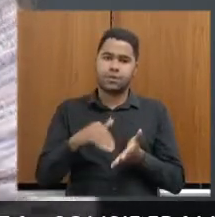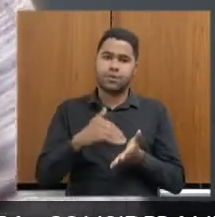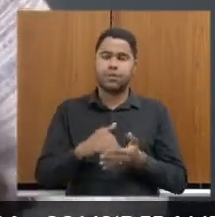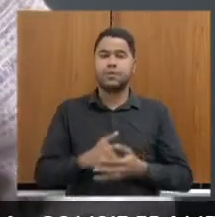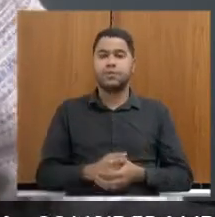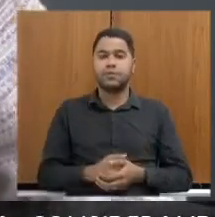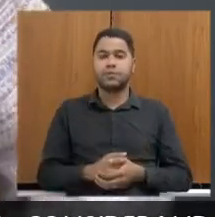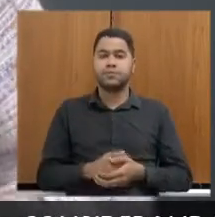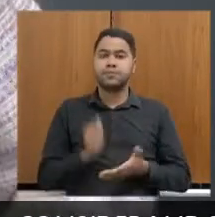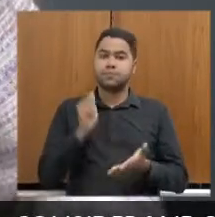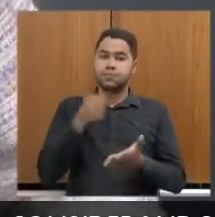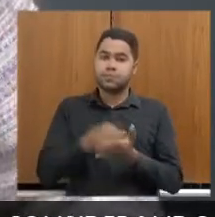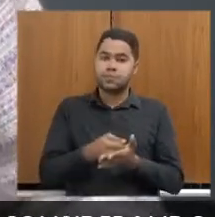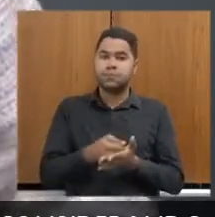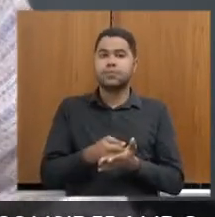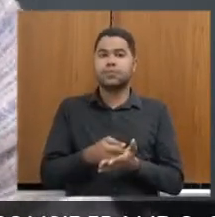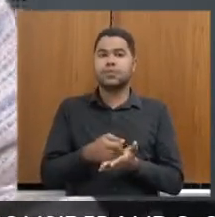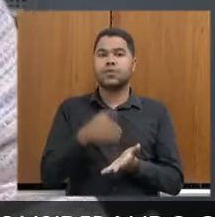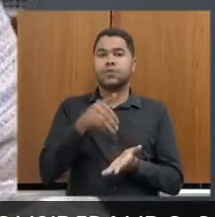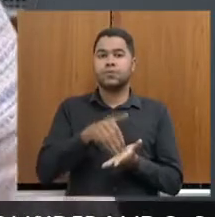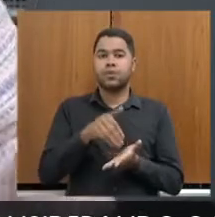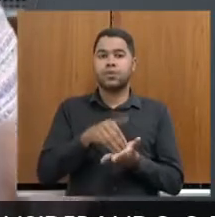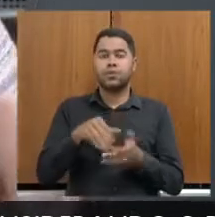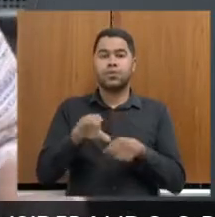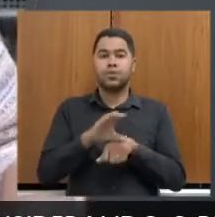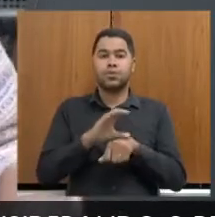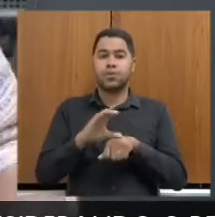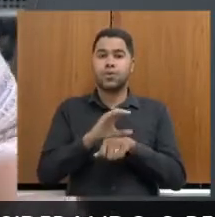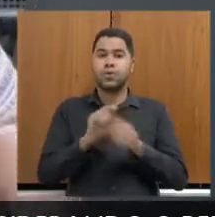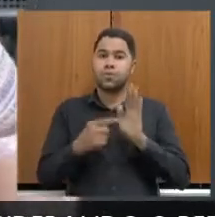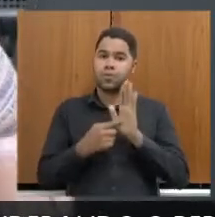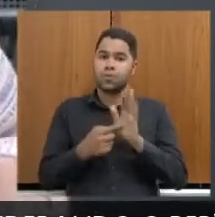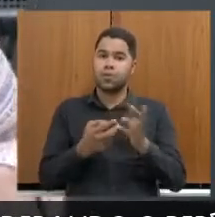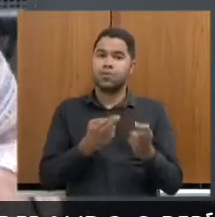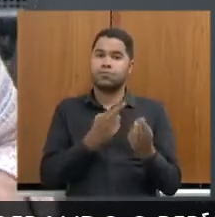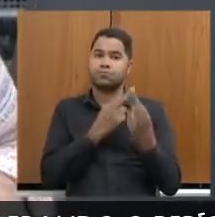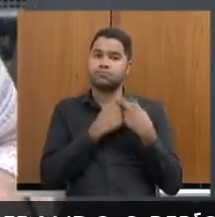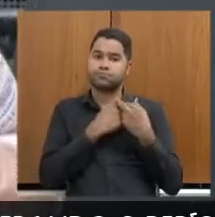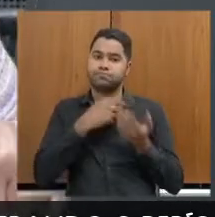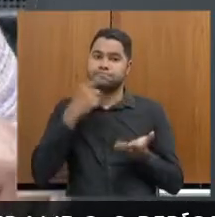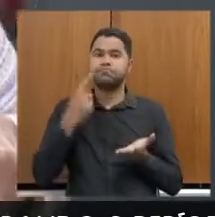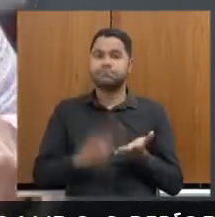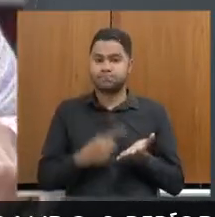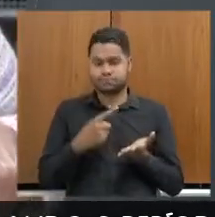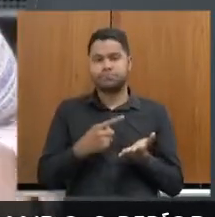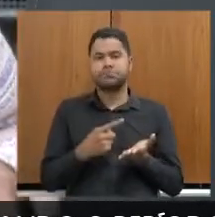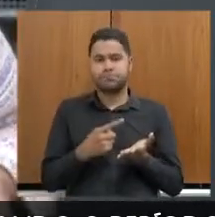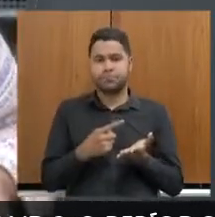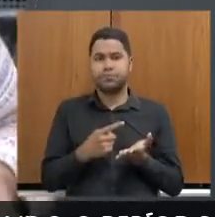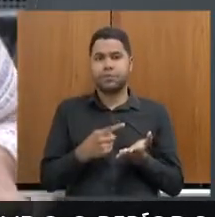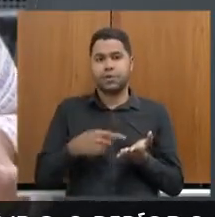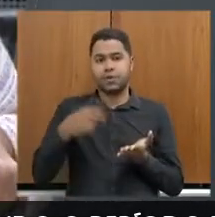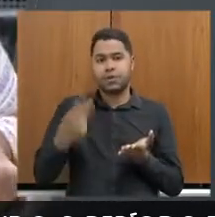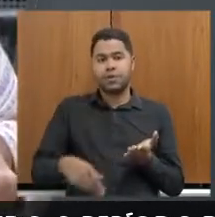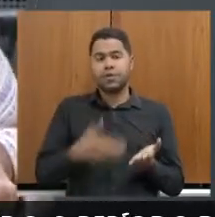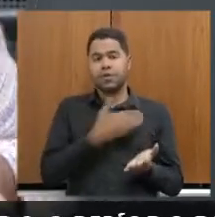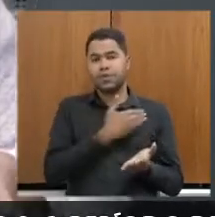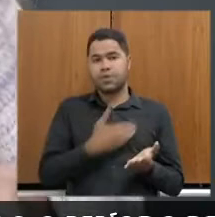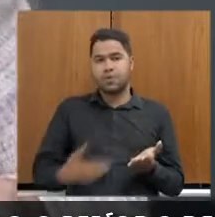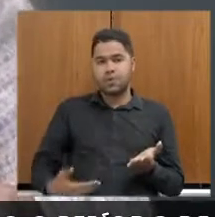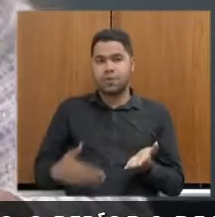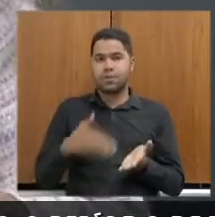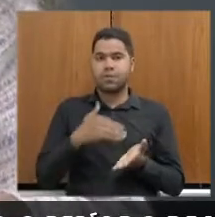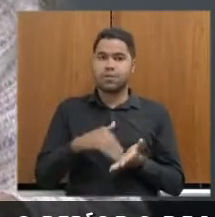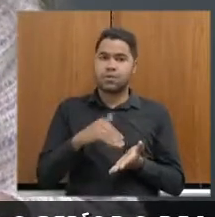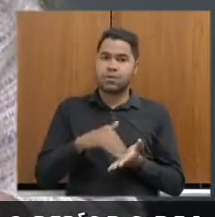tem que ter o pagamento do mínimo constitucional gente mostra a responsabilidade o comprometimento desse governo através